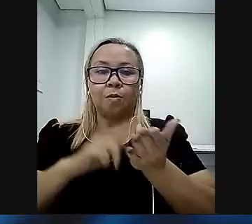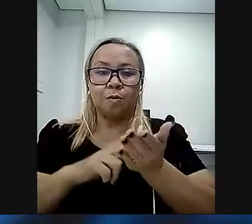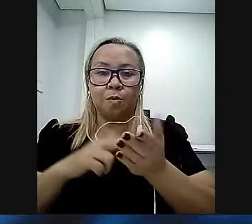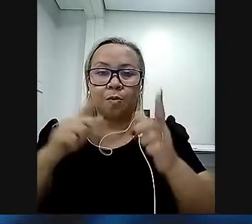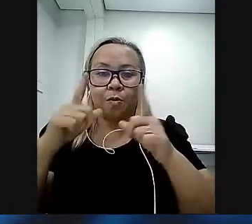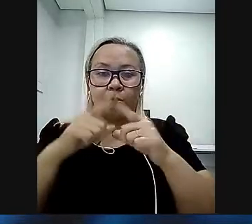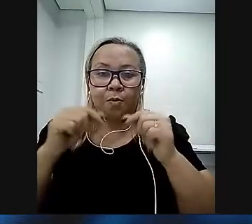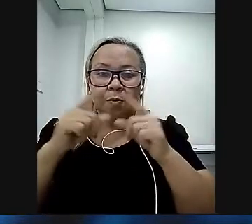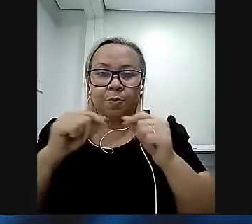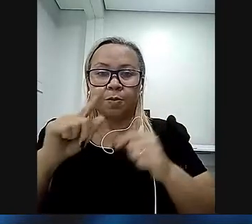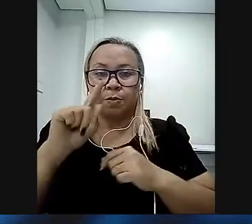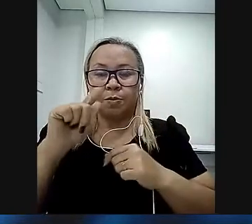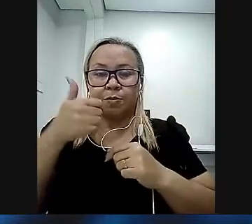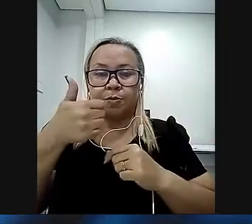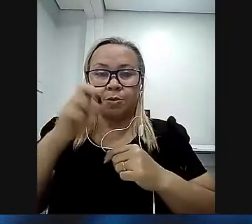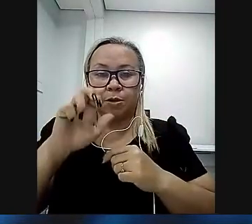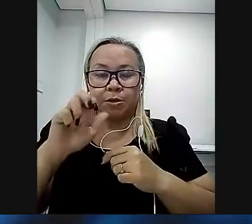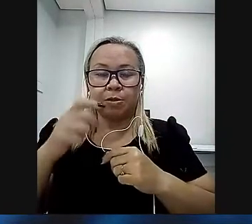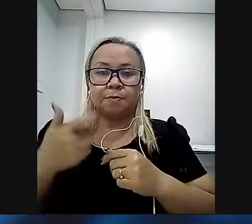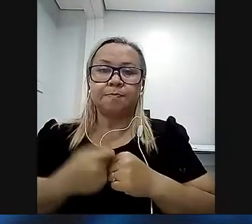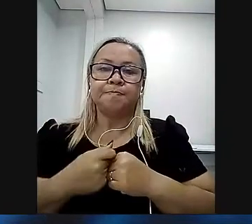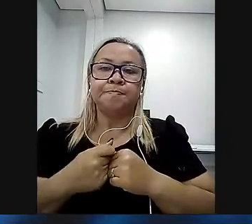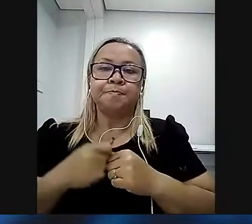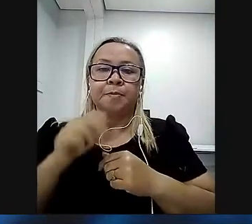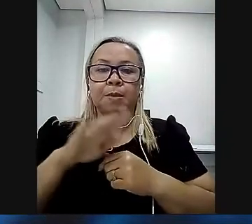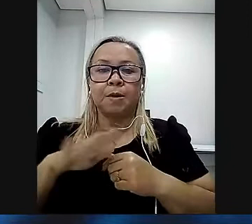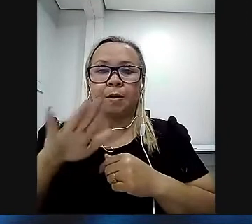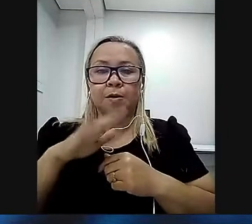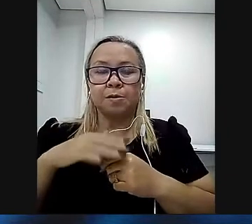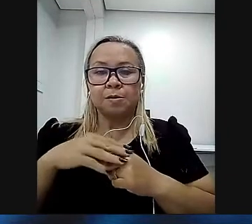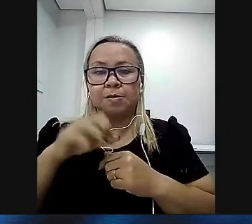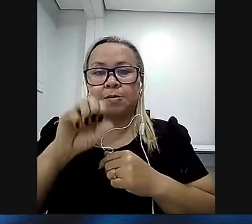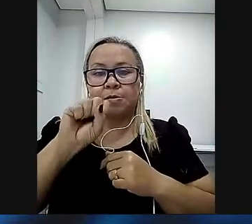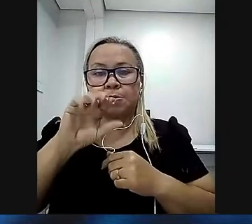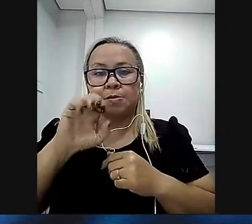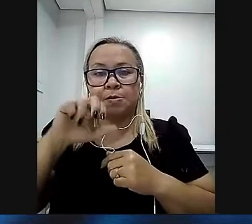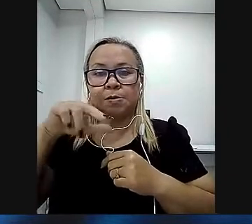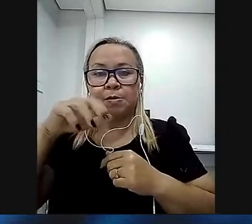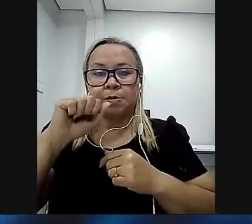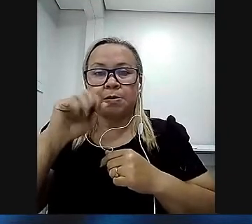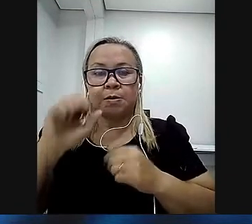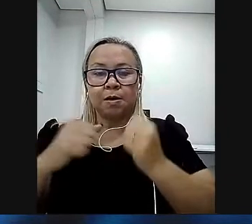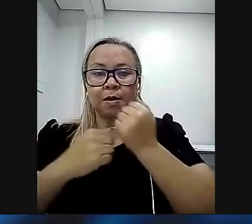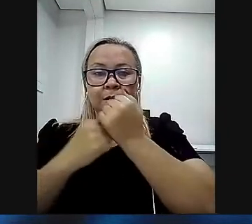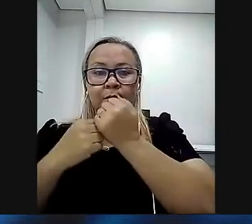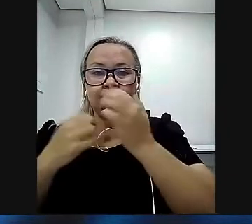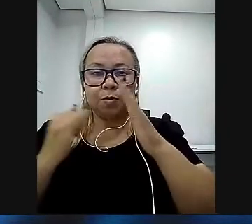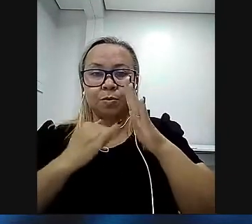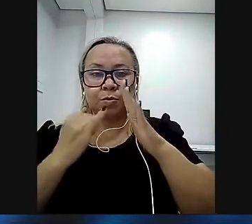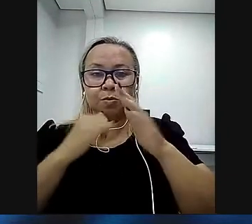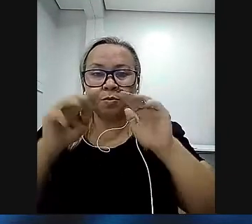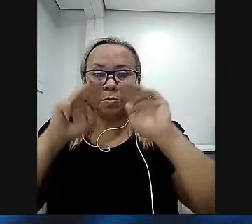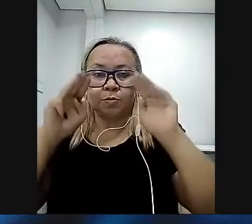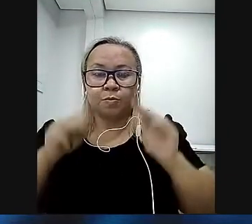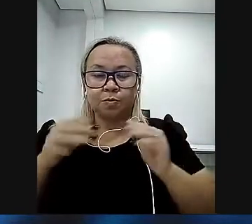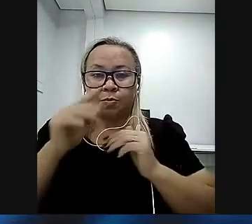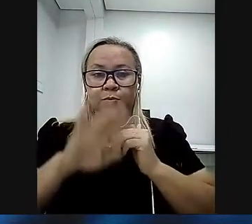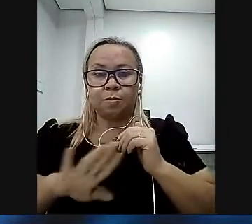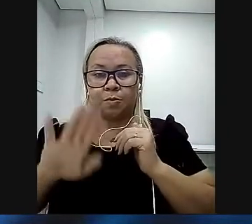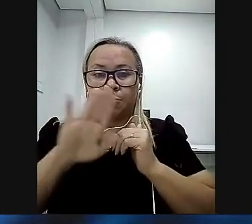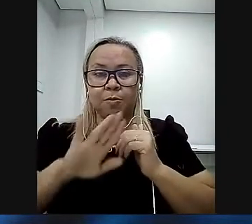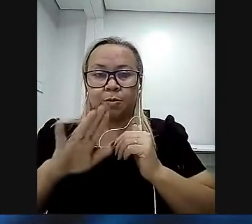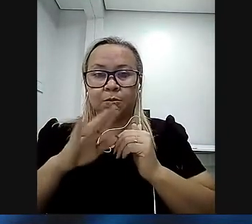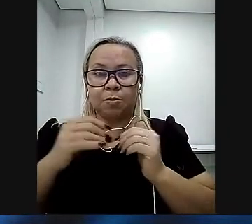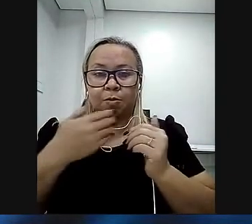a Reabilite e a Breton. E o SENAC, apoio institucional, Museu Nacional da República, Centro Cultural Três